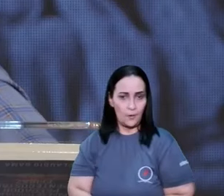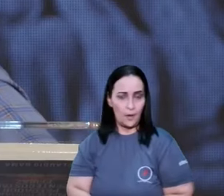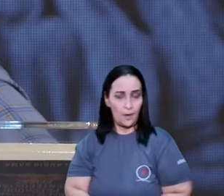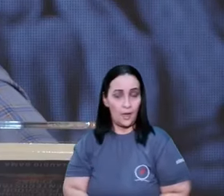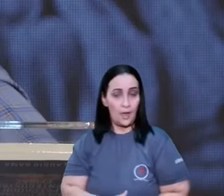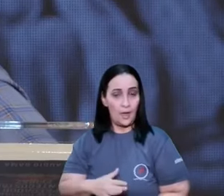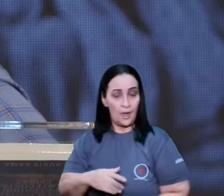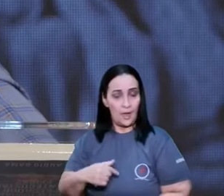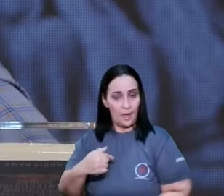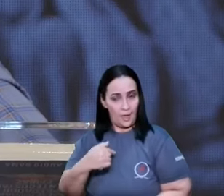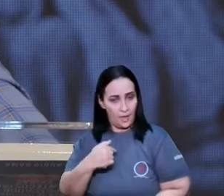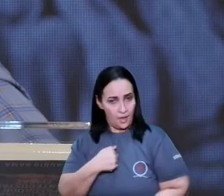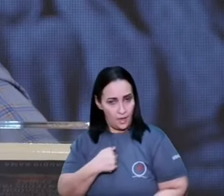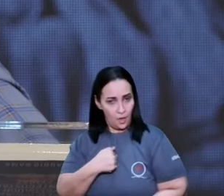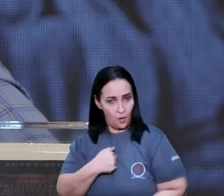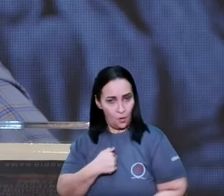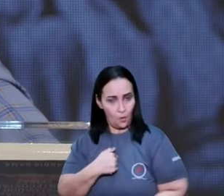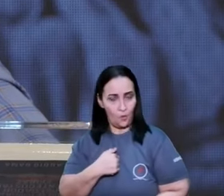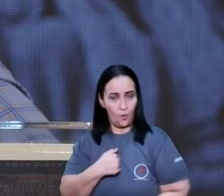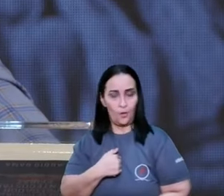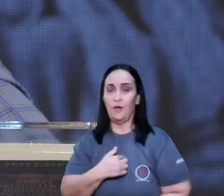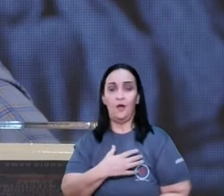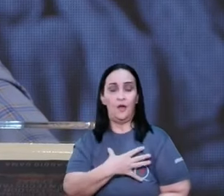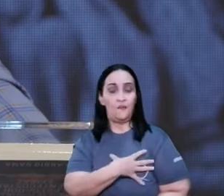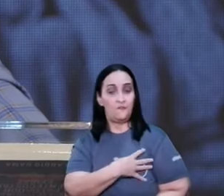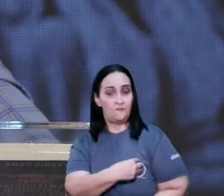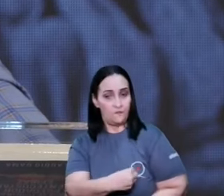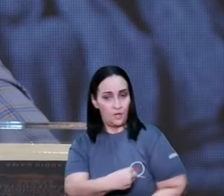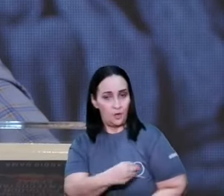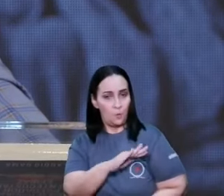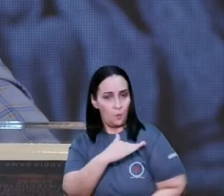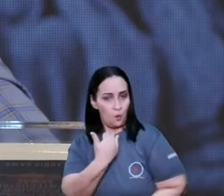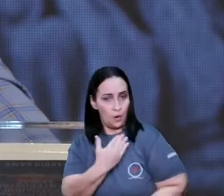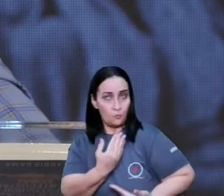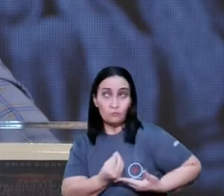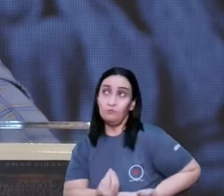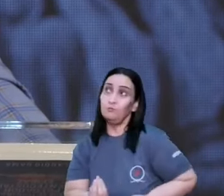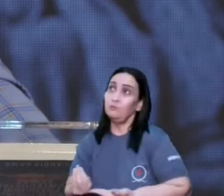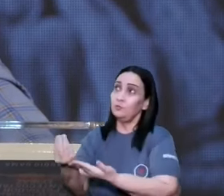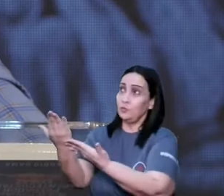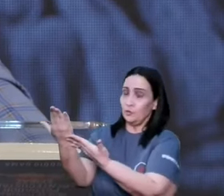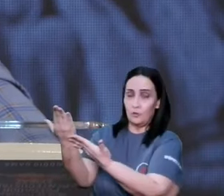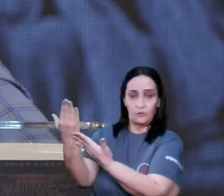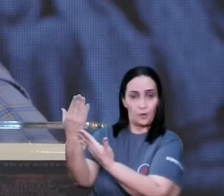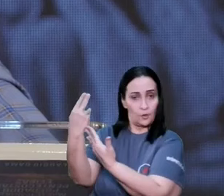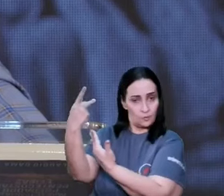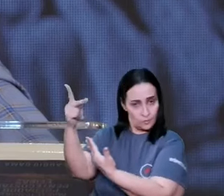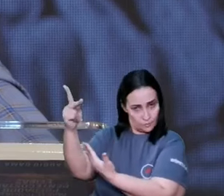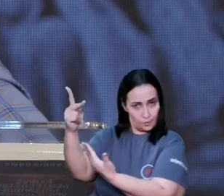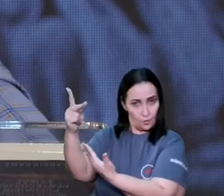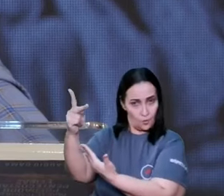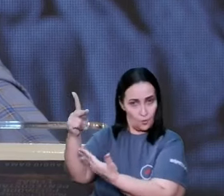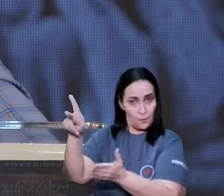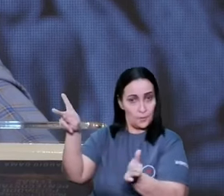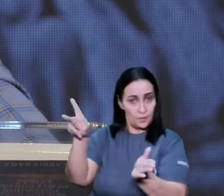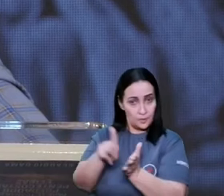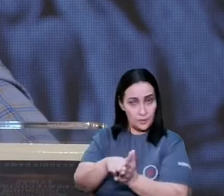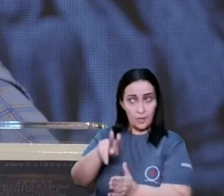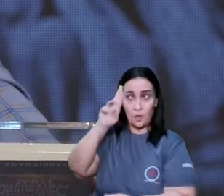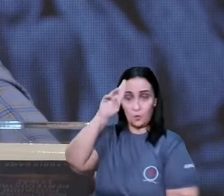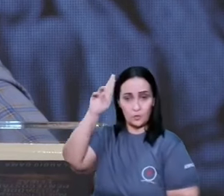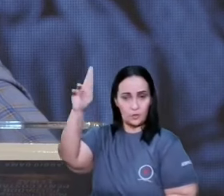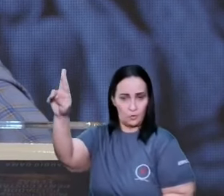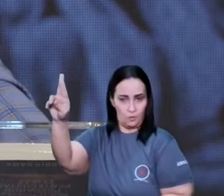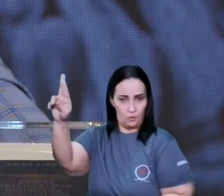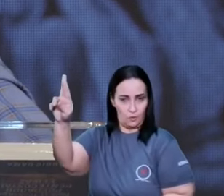havendo mor Estava havendo uma oferta e ali nós agradecemos a Deus e